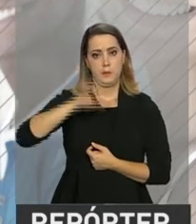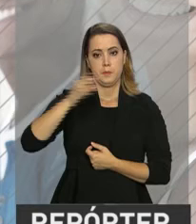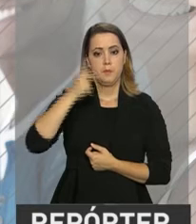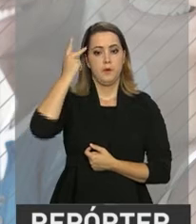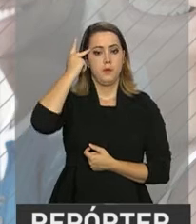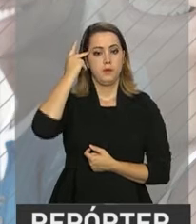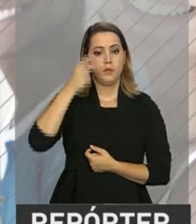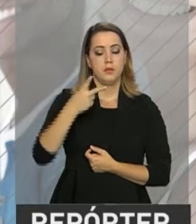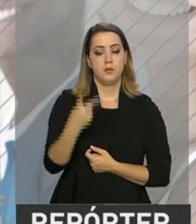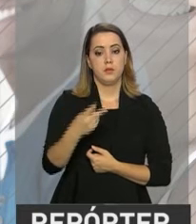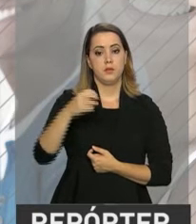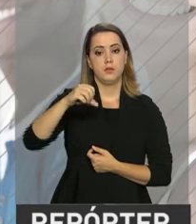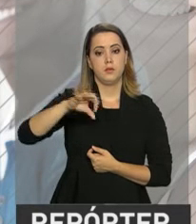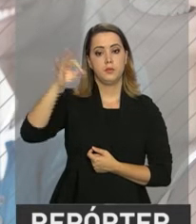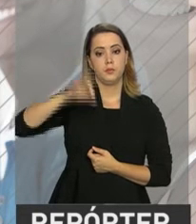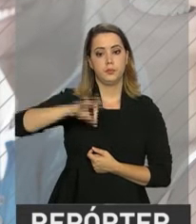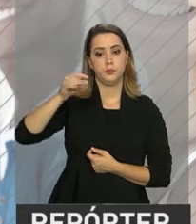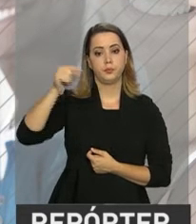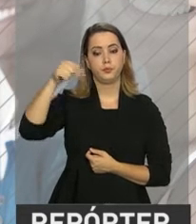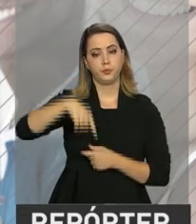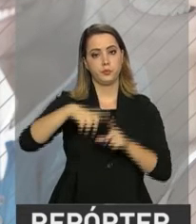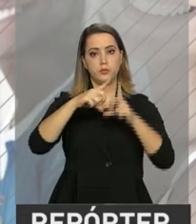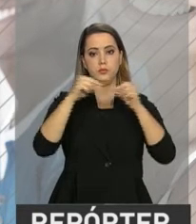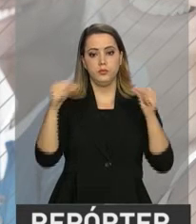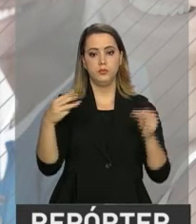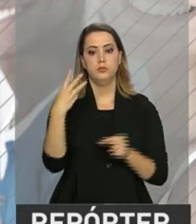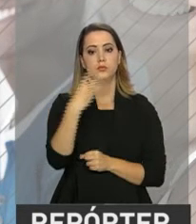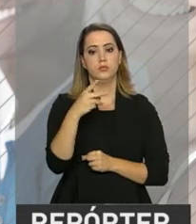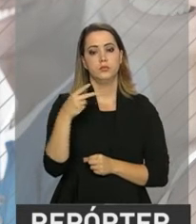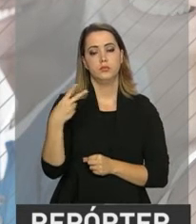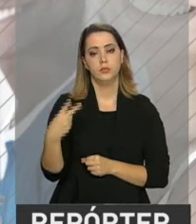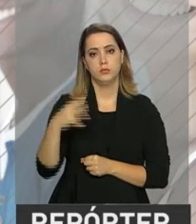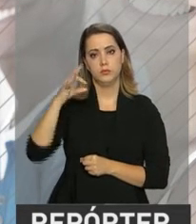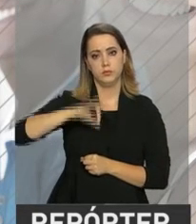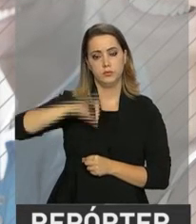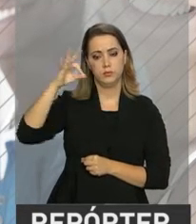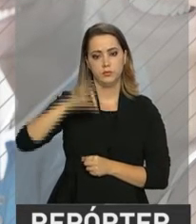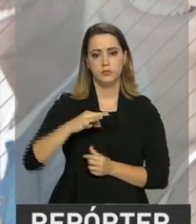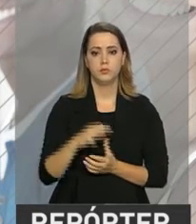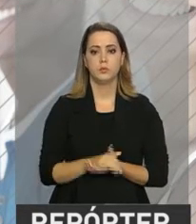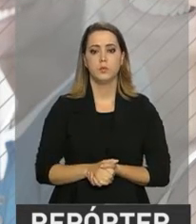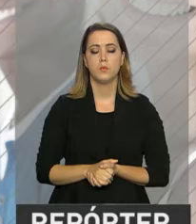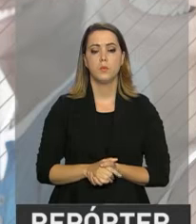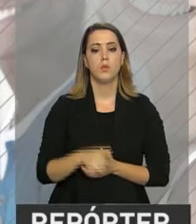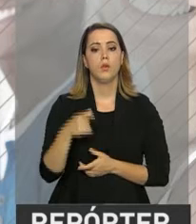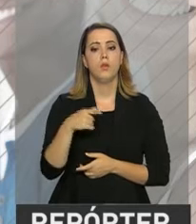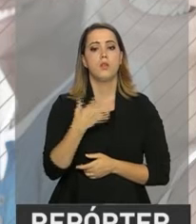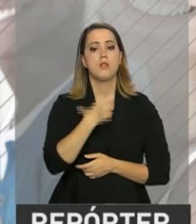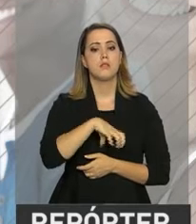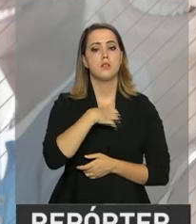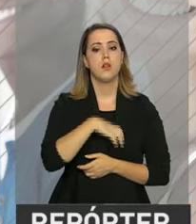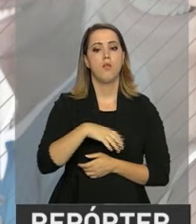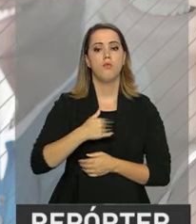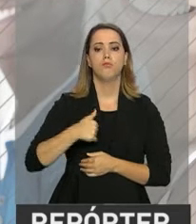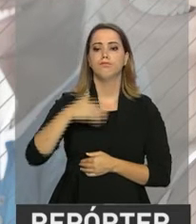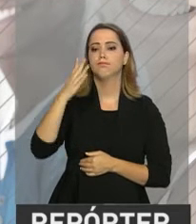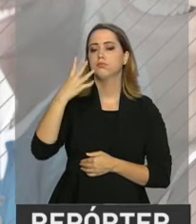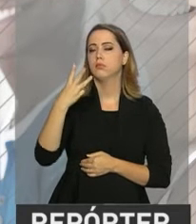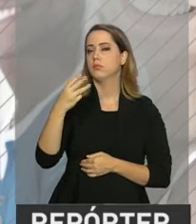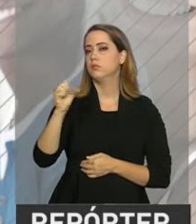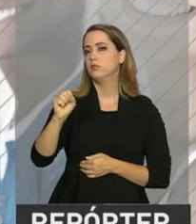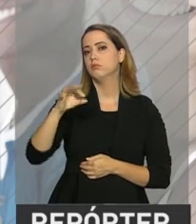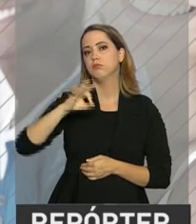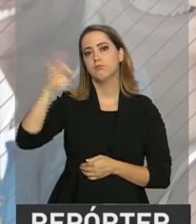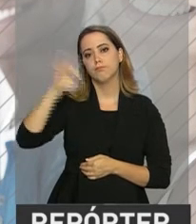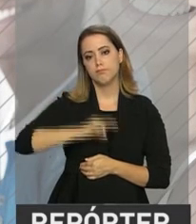29 por cento no distrito federal 32,3 por cento e em salvador chega a 38%